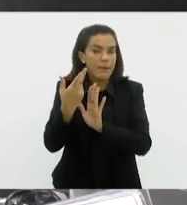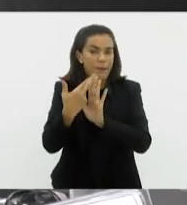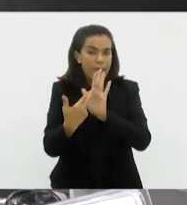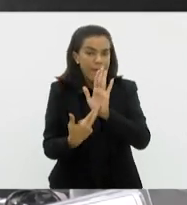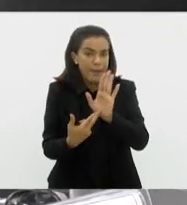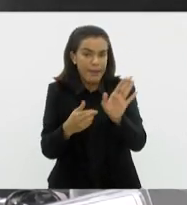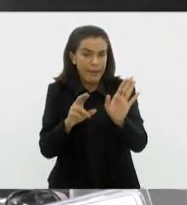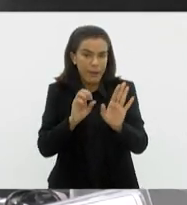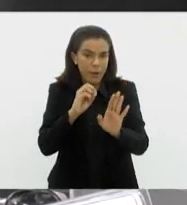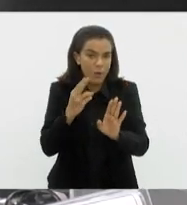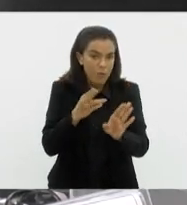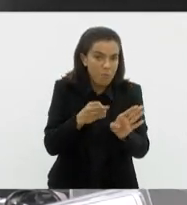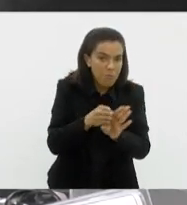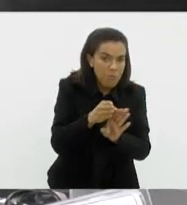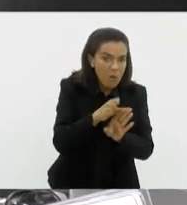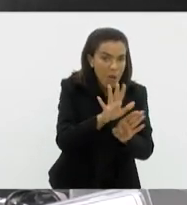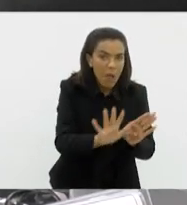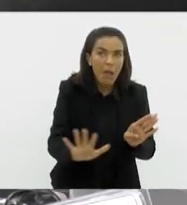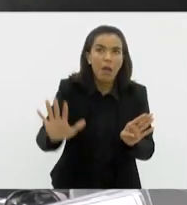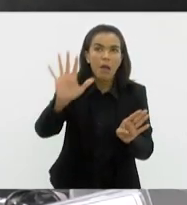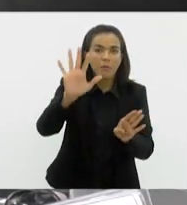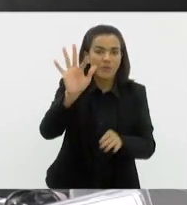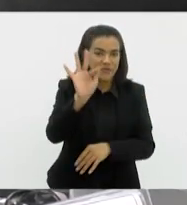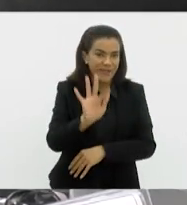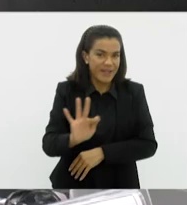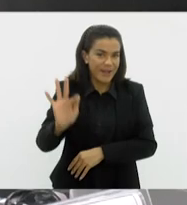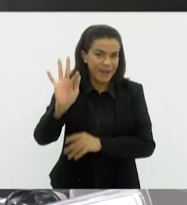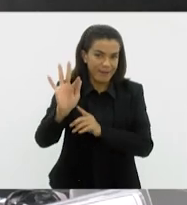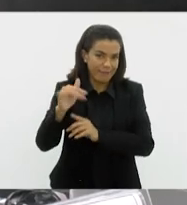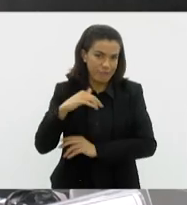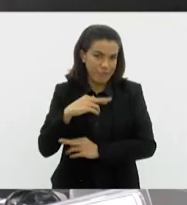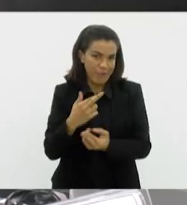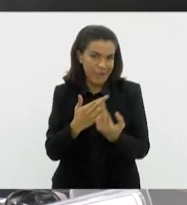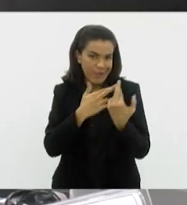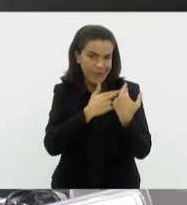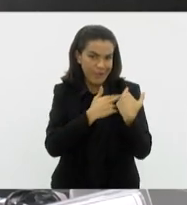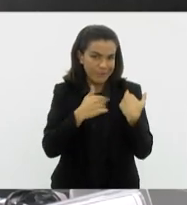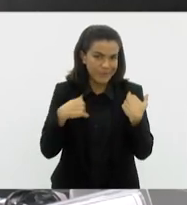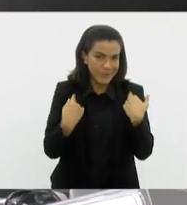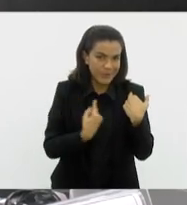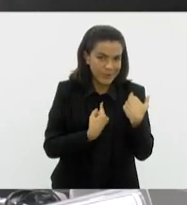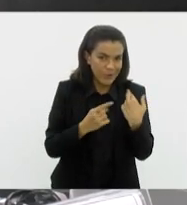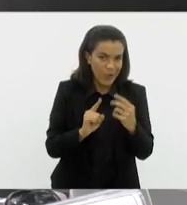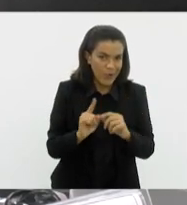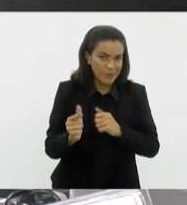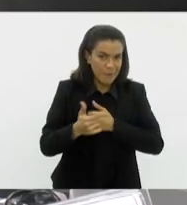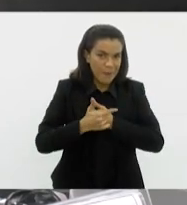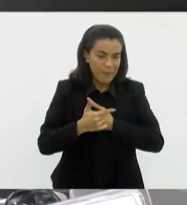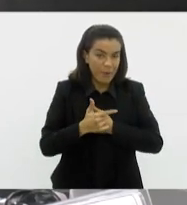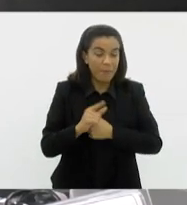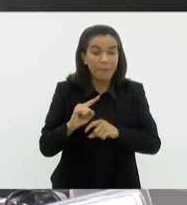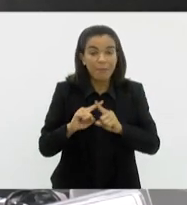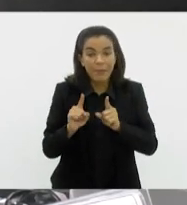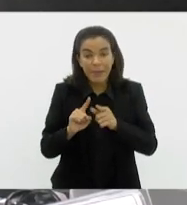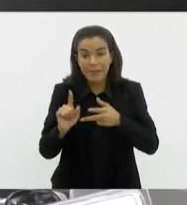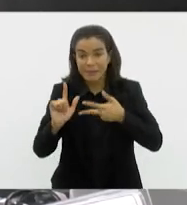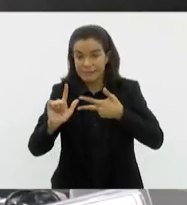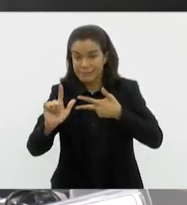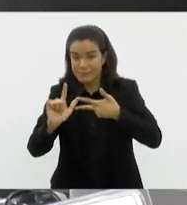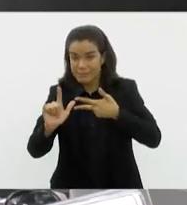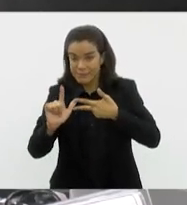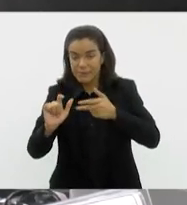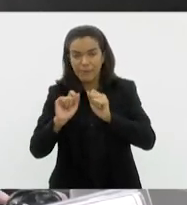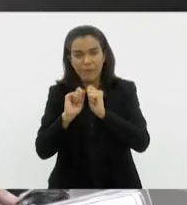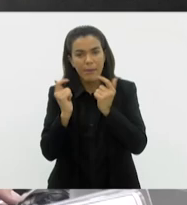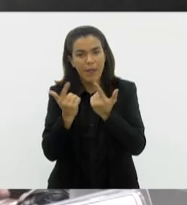norma de processo em âmbito federal, porque isso não nos caberia. O que a Assembleia Legislativa tem feito em inúmeros